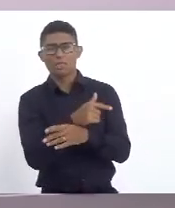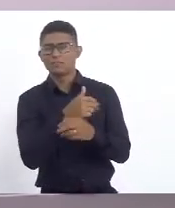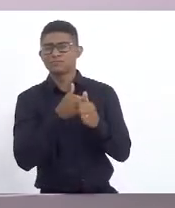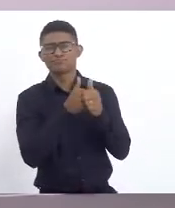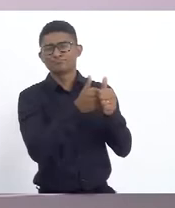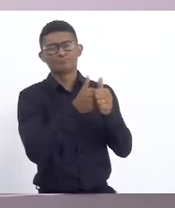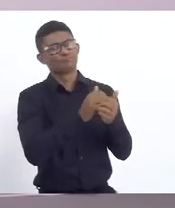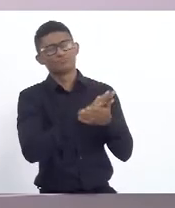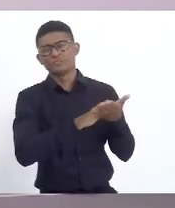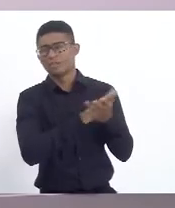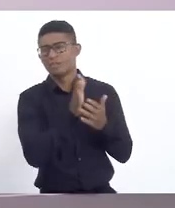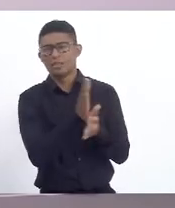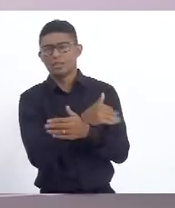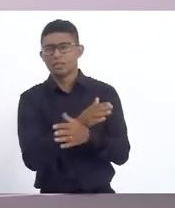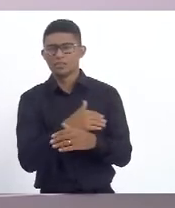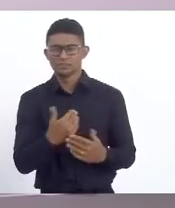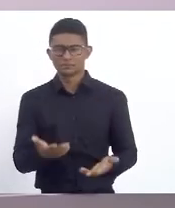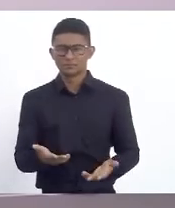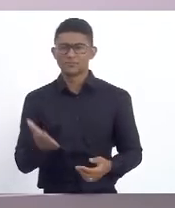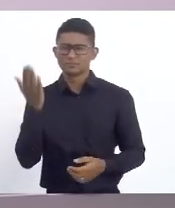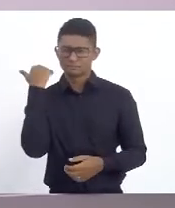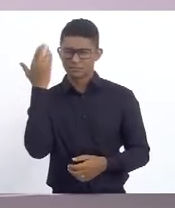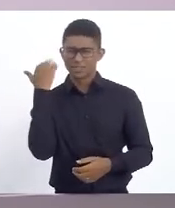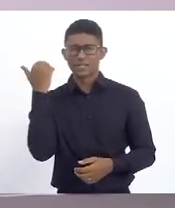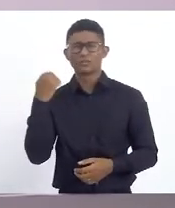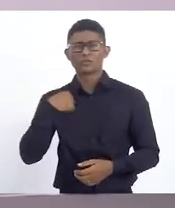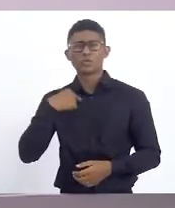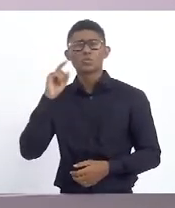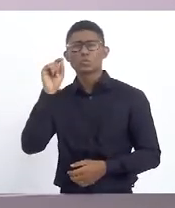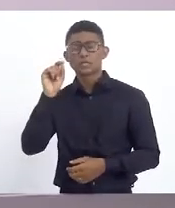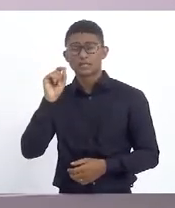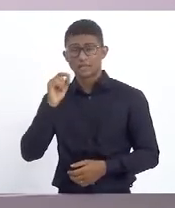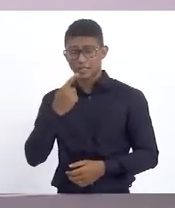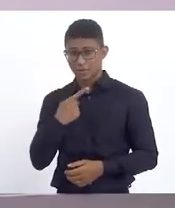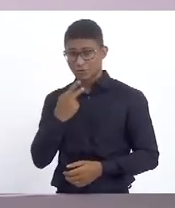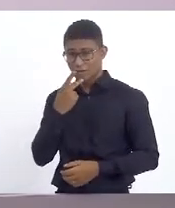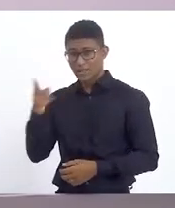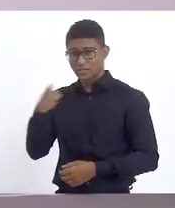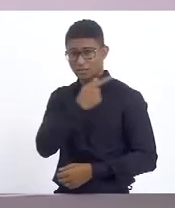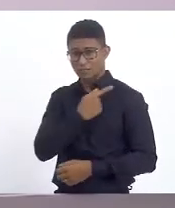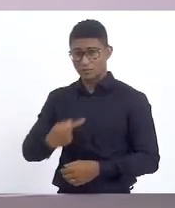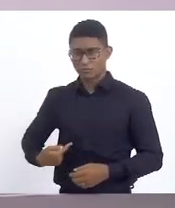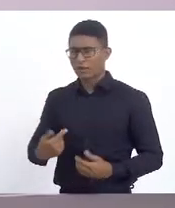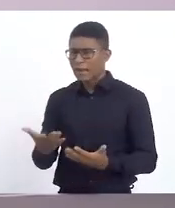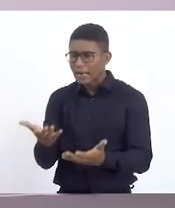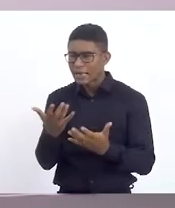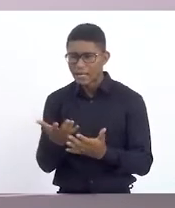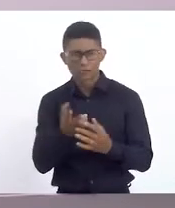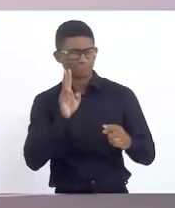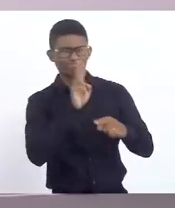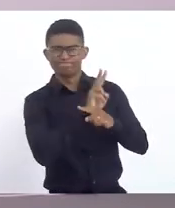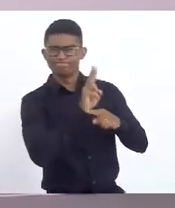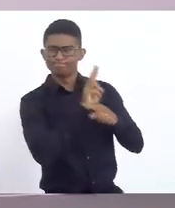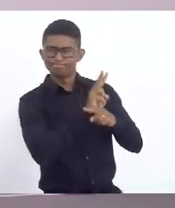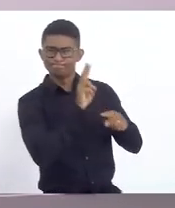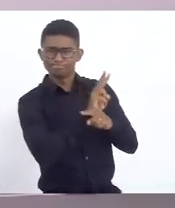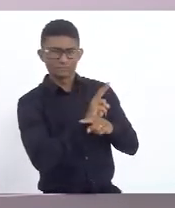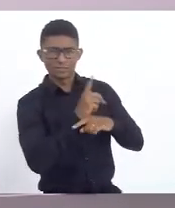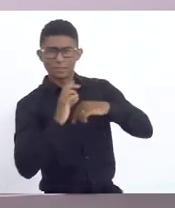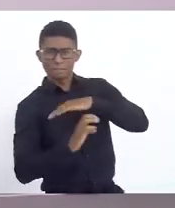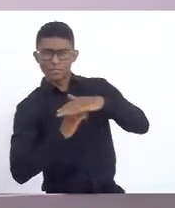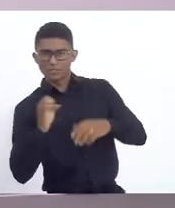acompanhamento. Eu fui voto vencido, falei para o governador que iria fiscalizar passo a passo essa nova